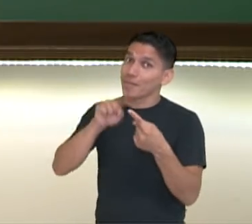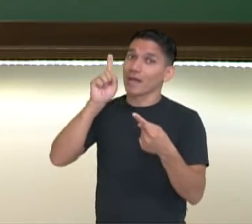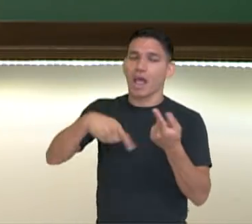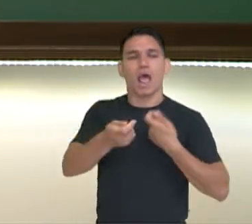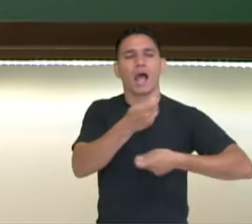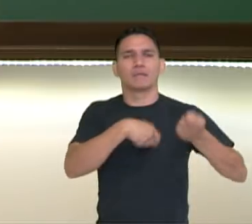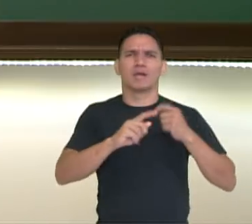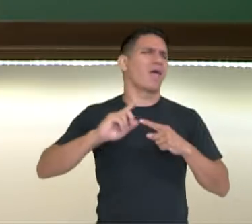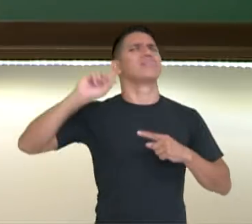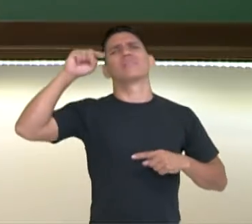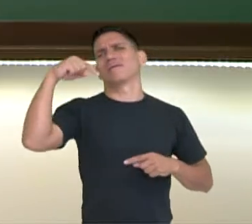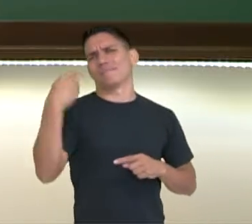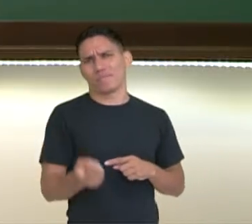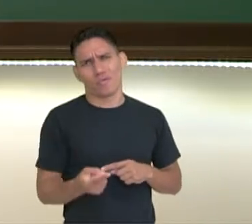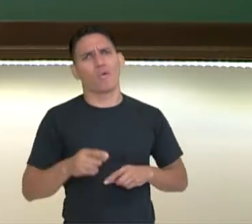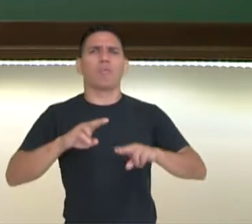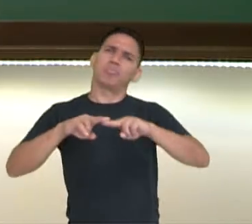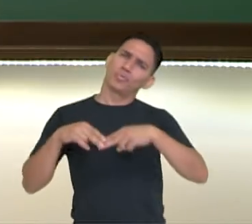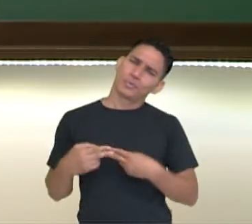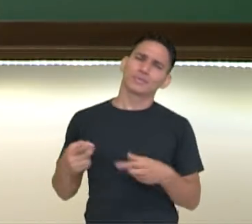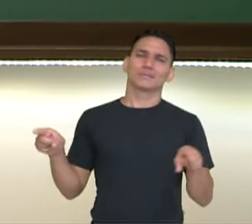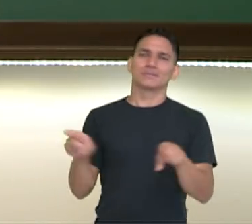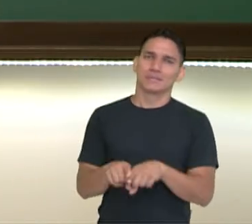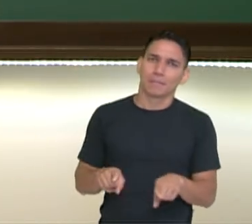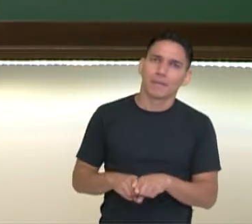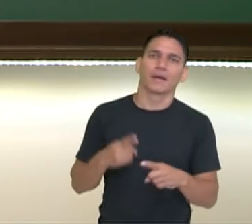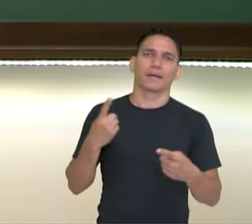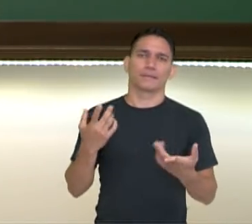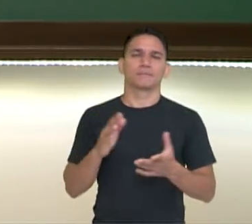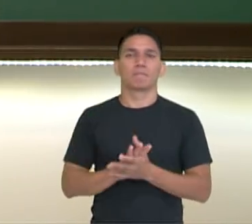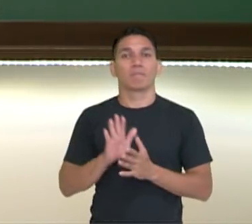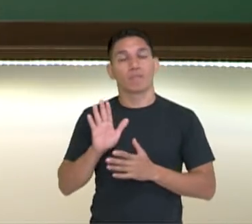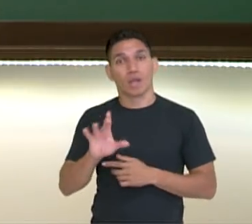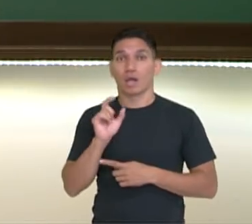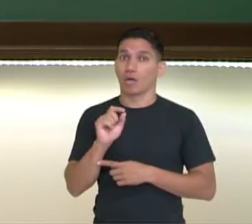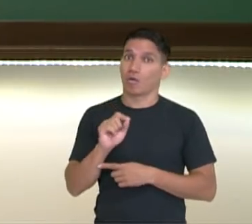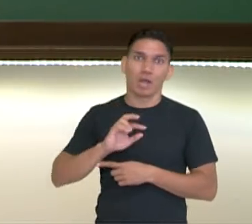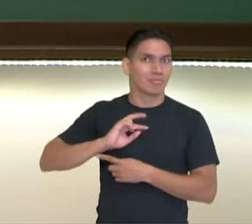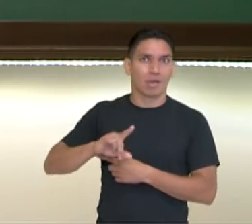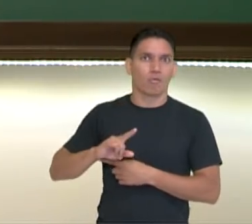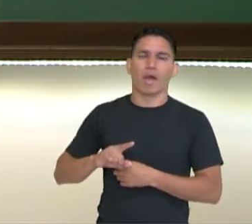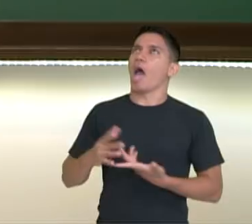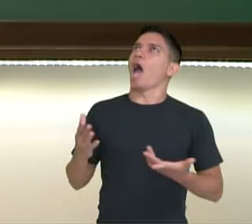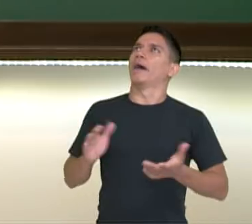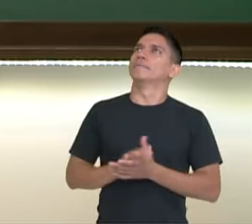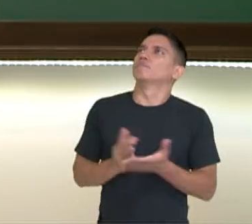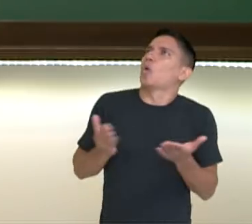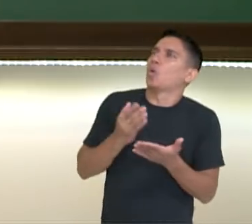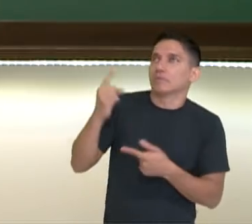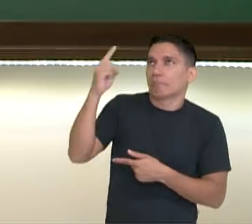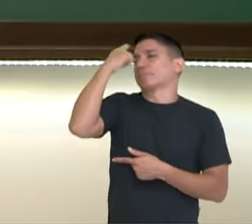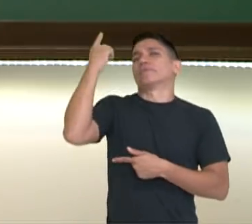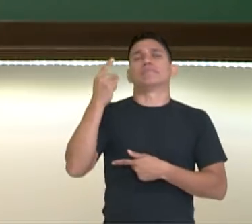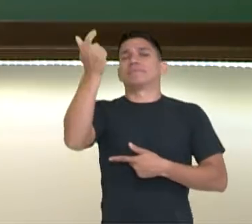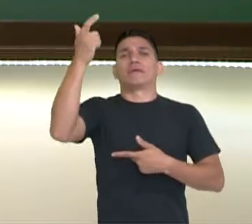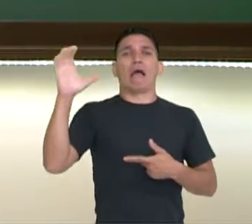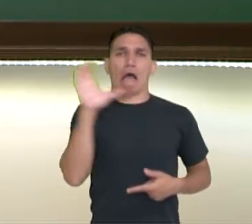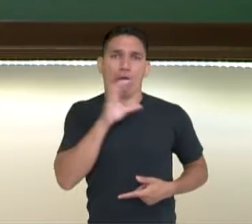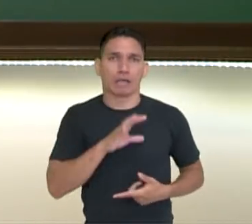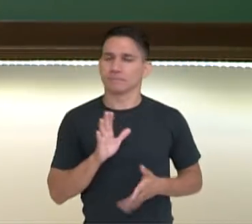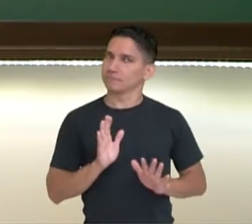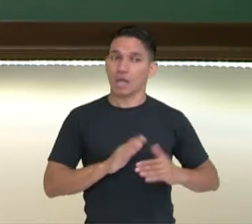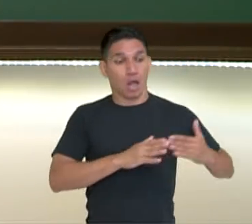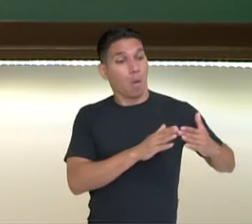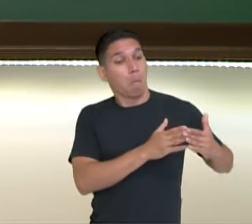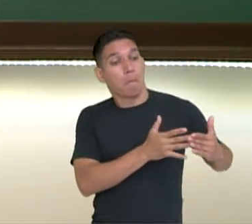Depois a gente passou a escrever outras coisas também. Lembrando também que não foi da noite para o dia que isso aconteceu. Isso aqui foi desenvolvido ao longo